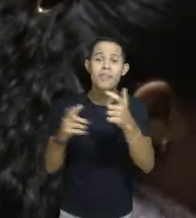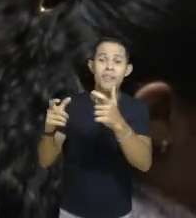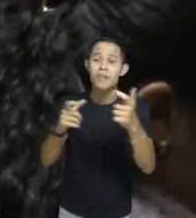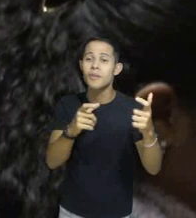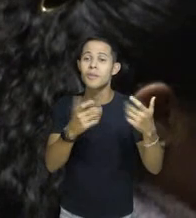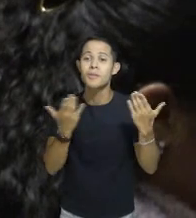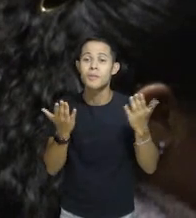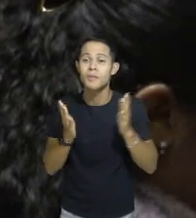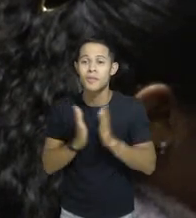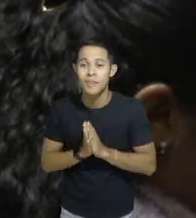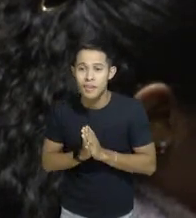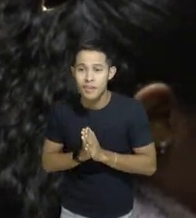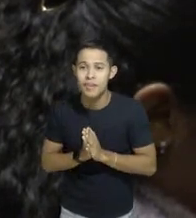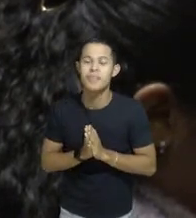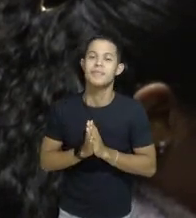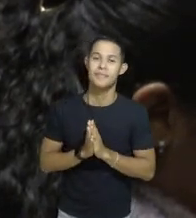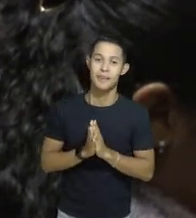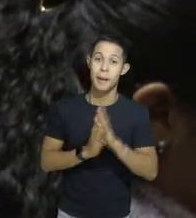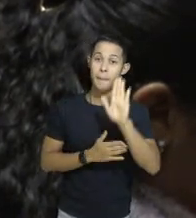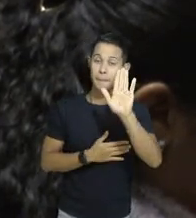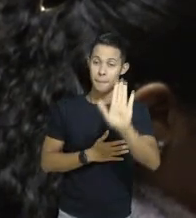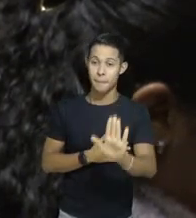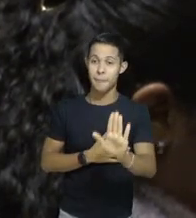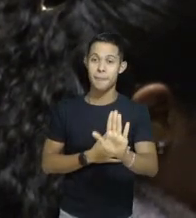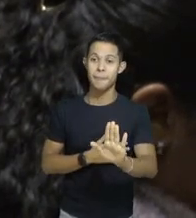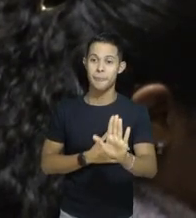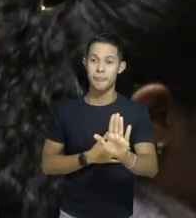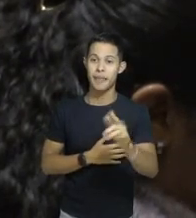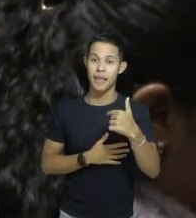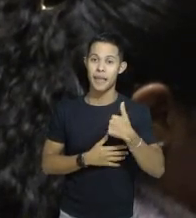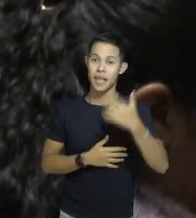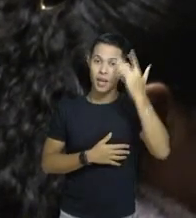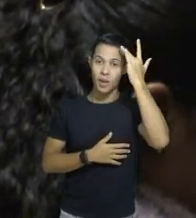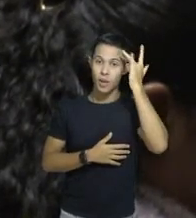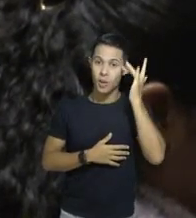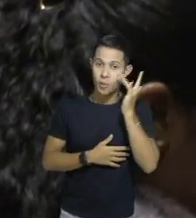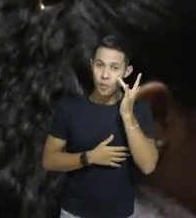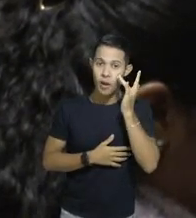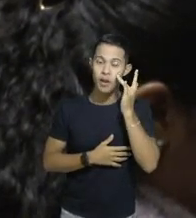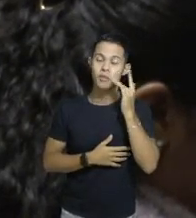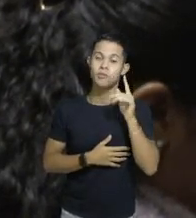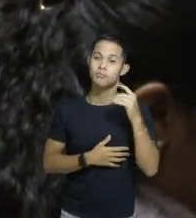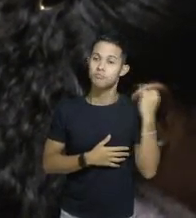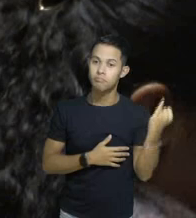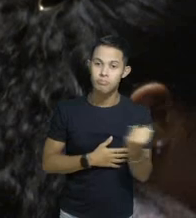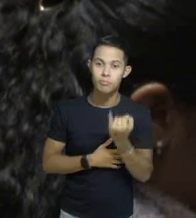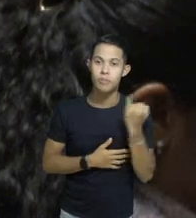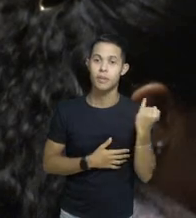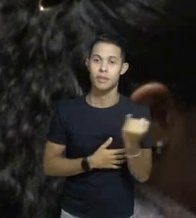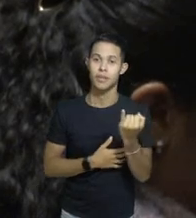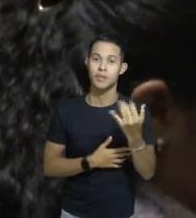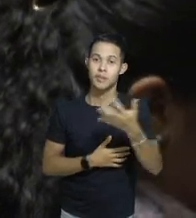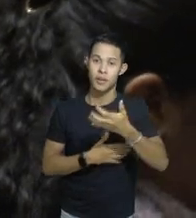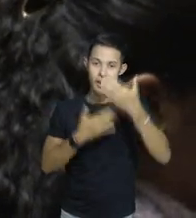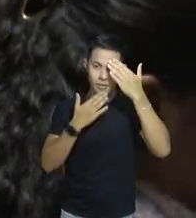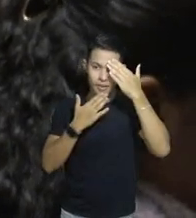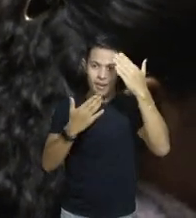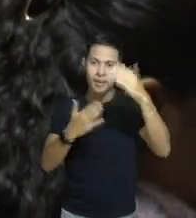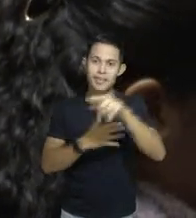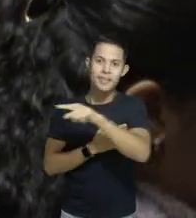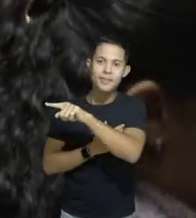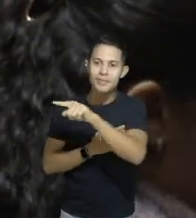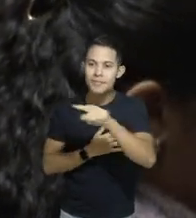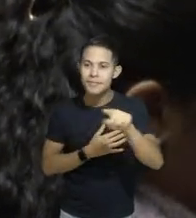para o chão da escola? Mas eu acho que foi muito válido. Eu quero agradecer a todo o pessoal aí